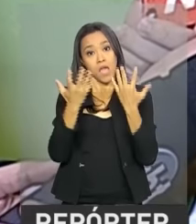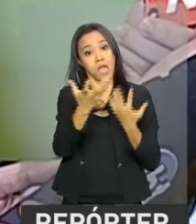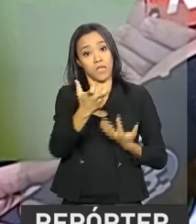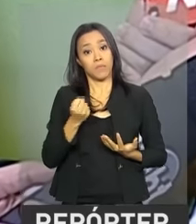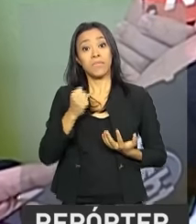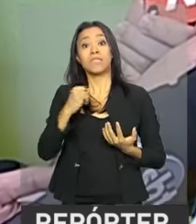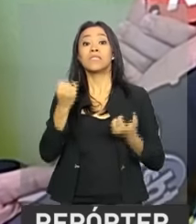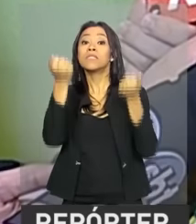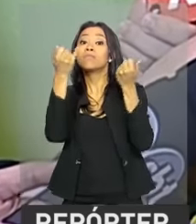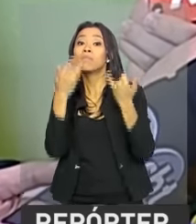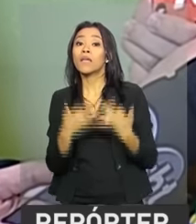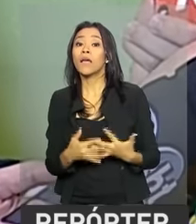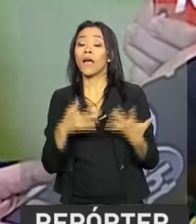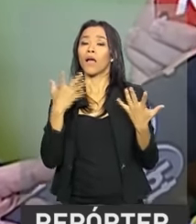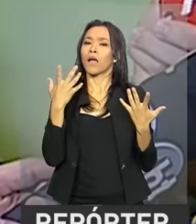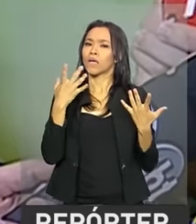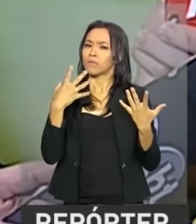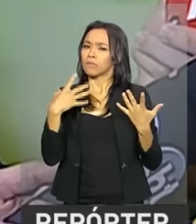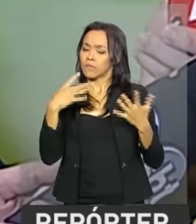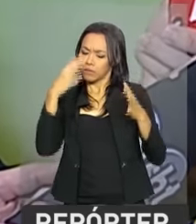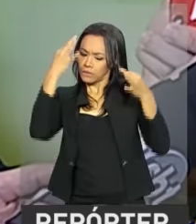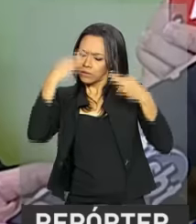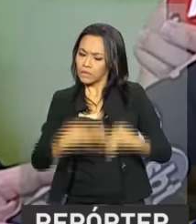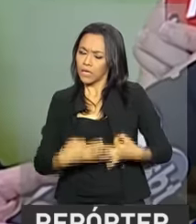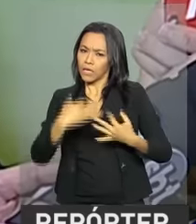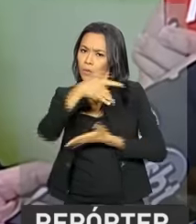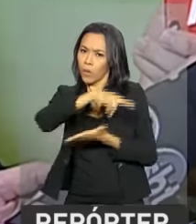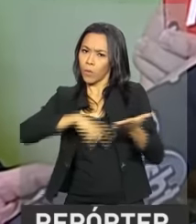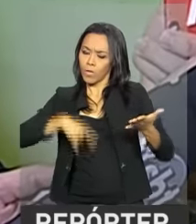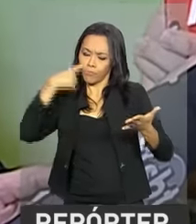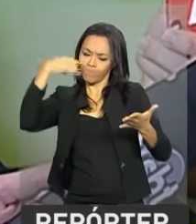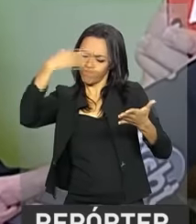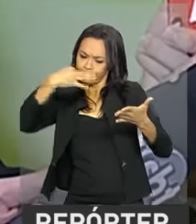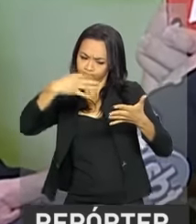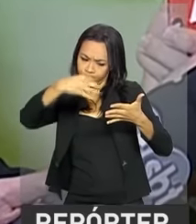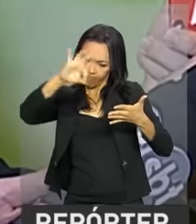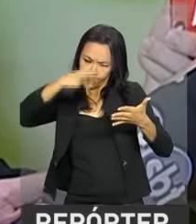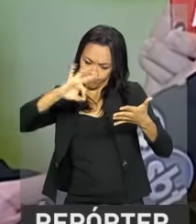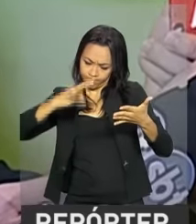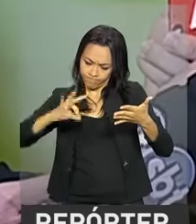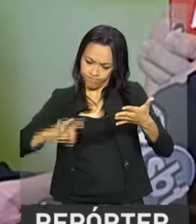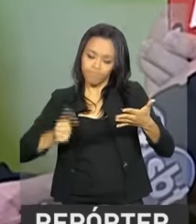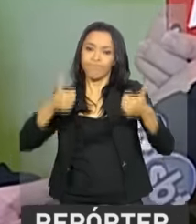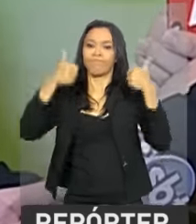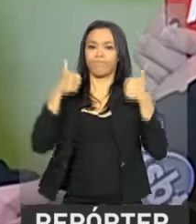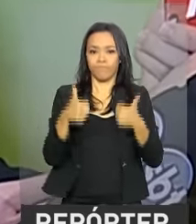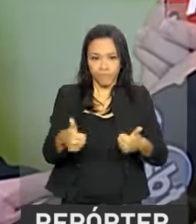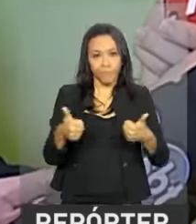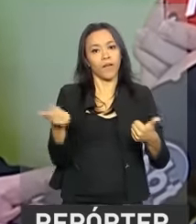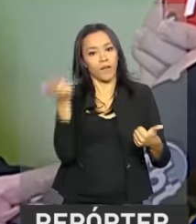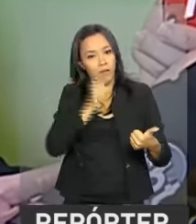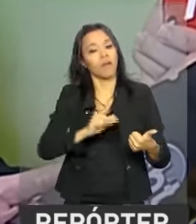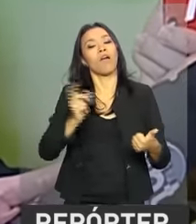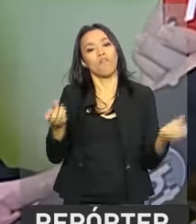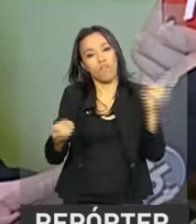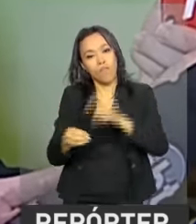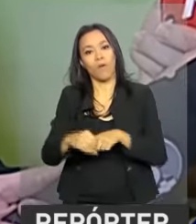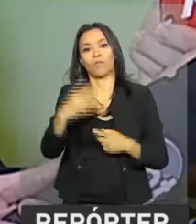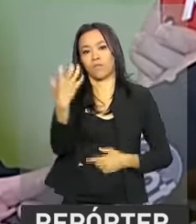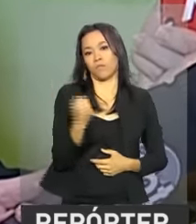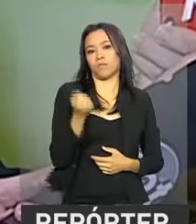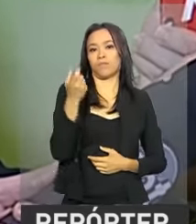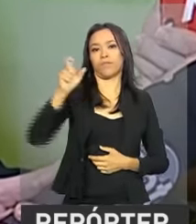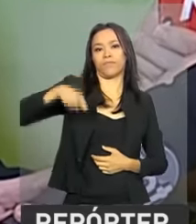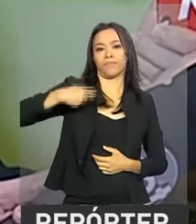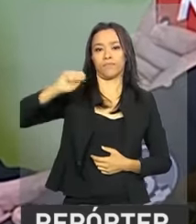consistente e aquelas que T que foram canceladas é bem pouco provável que elas tenham uma explicação consistente para dar porque a renda delas é muito maior do